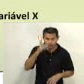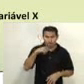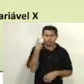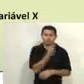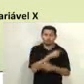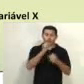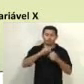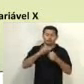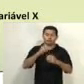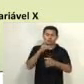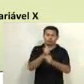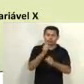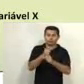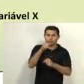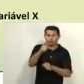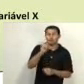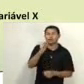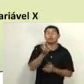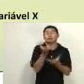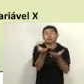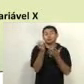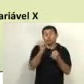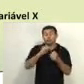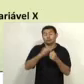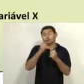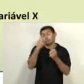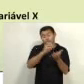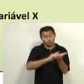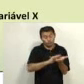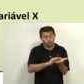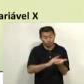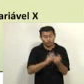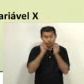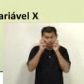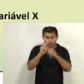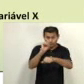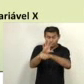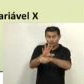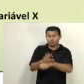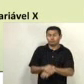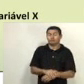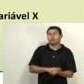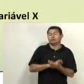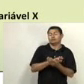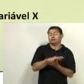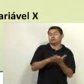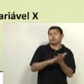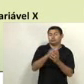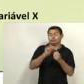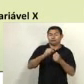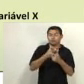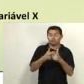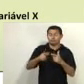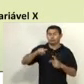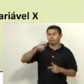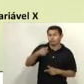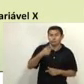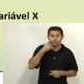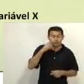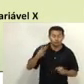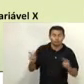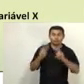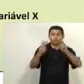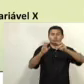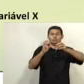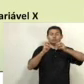fazer o cálculo para vocês. Quem quiser fazer aí com a sua calculadora, acompanhando o slide, sem fazer essa divisão por 1.000, vocês vão ver que o valor vai